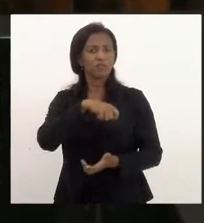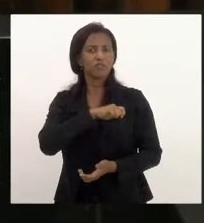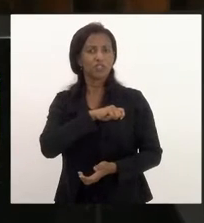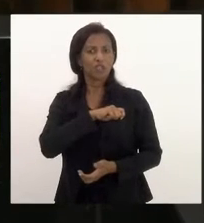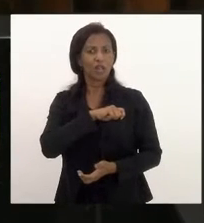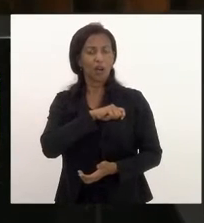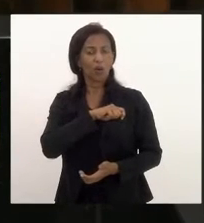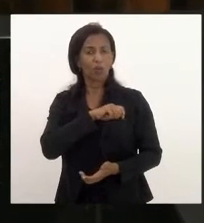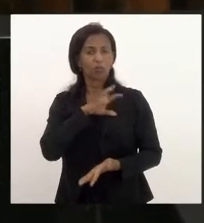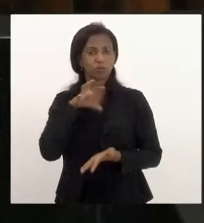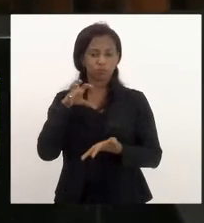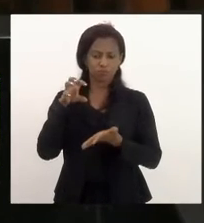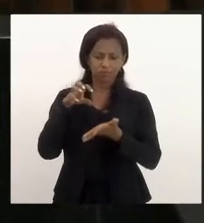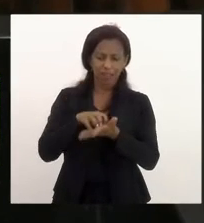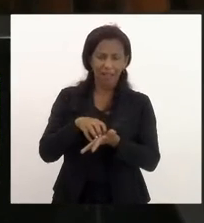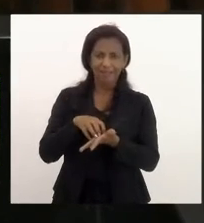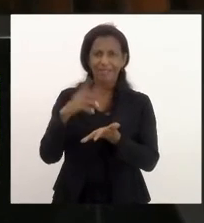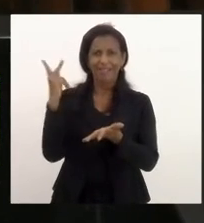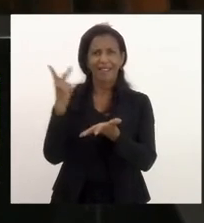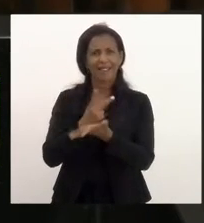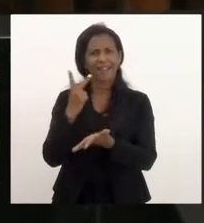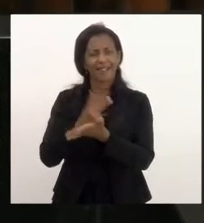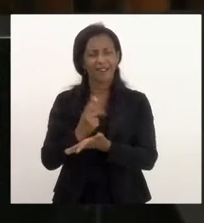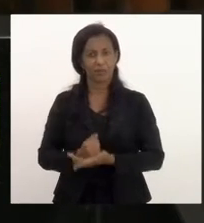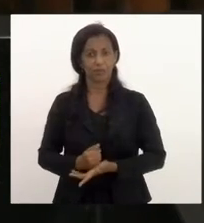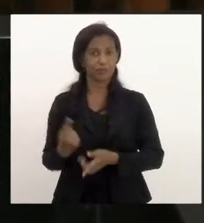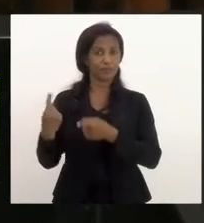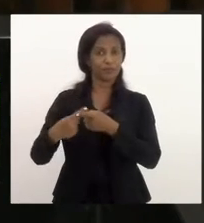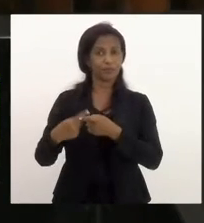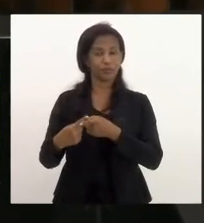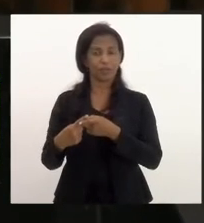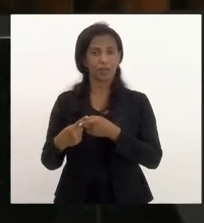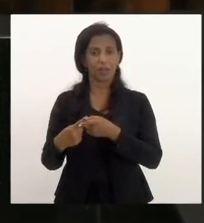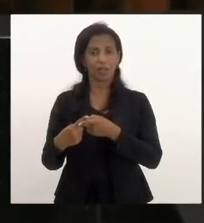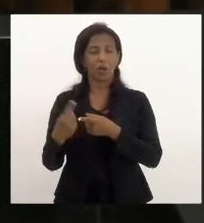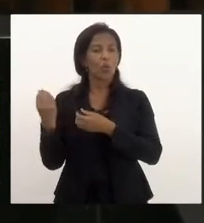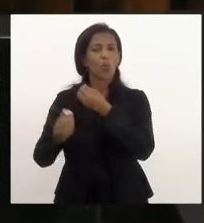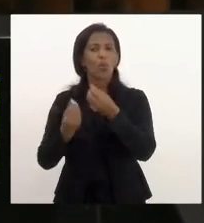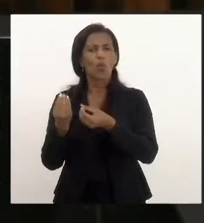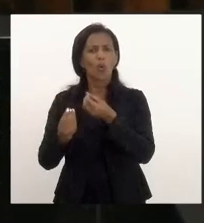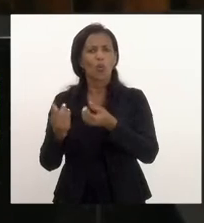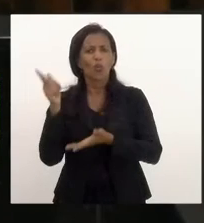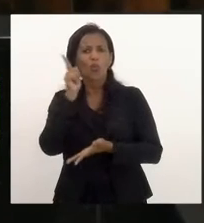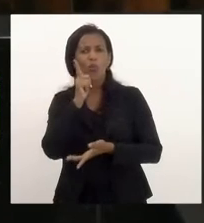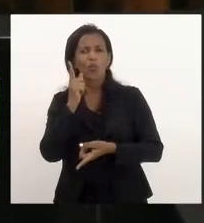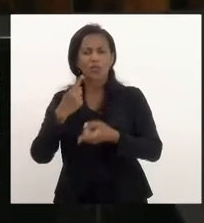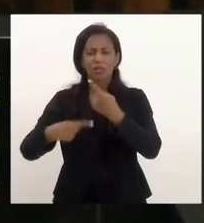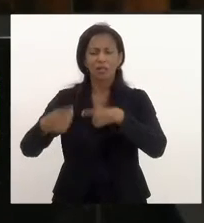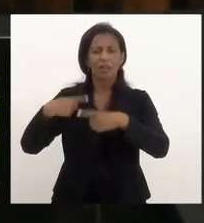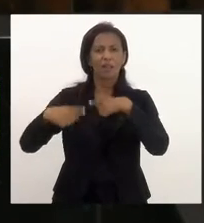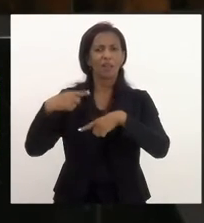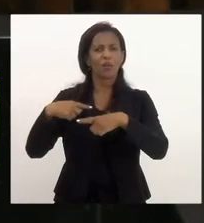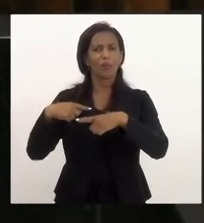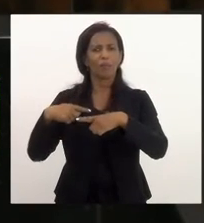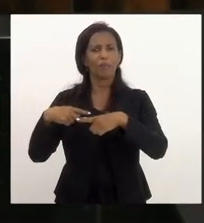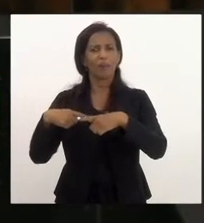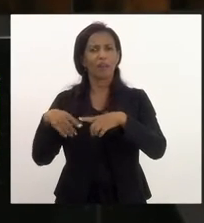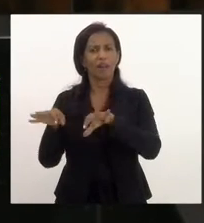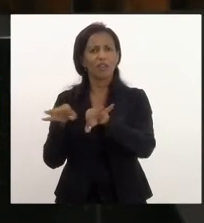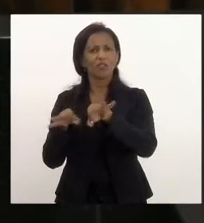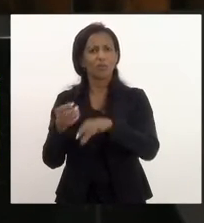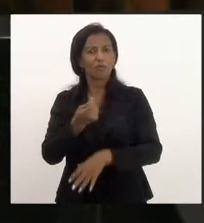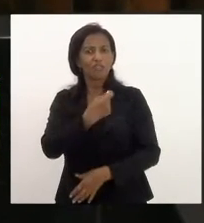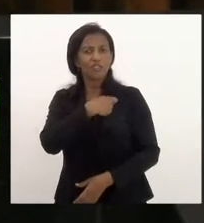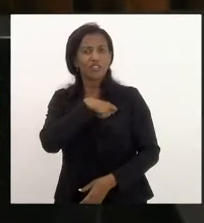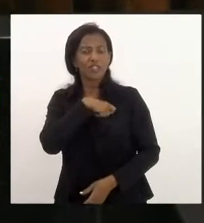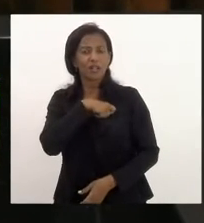na sua essência está errado está errado porque eu não sei recupera um estado de modo